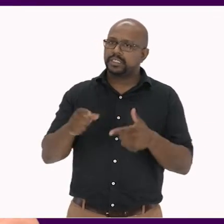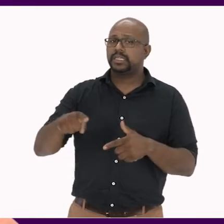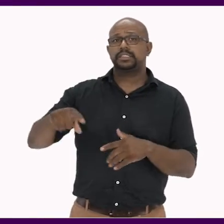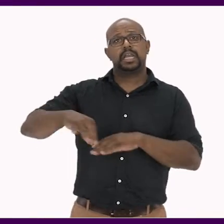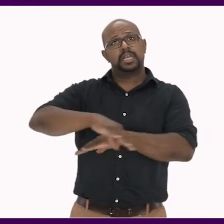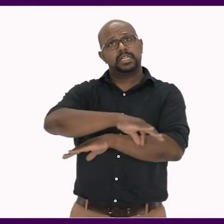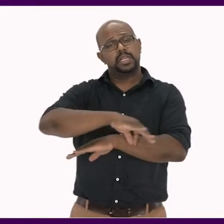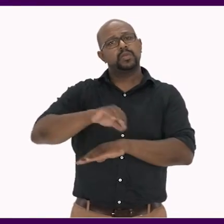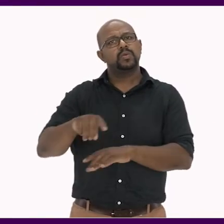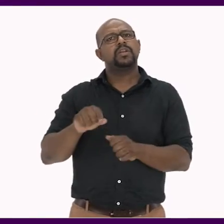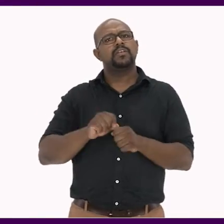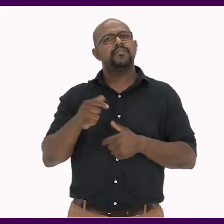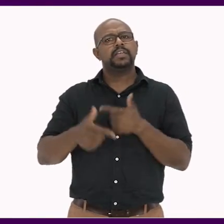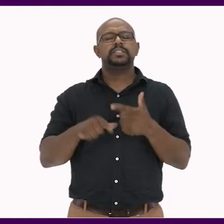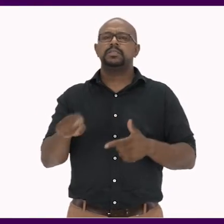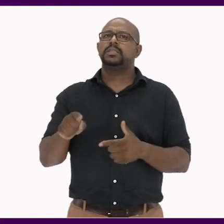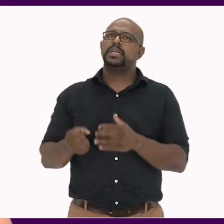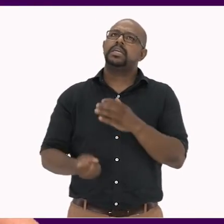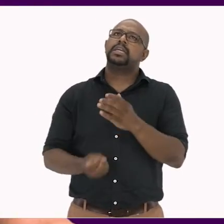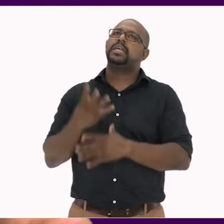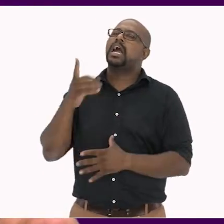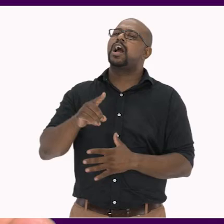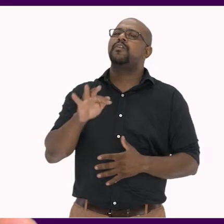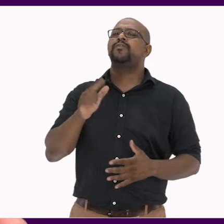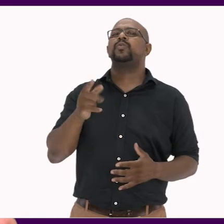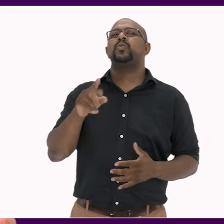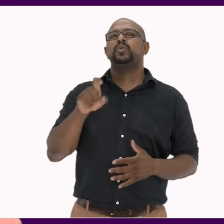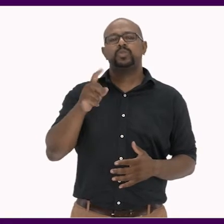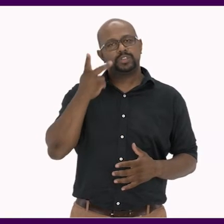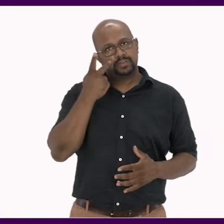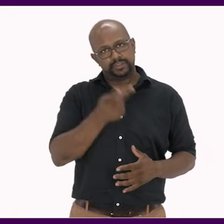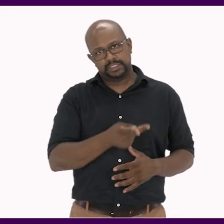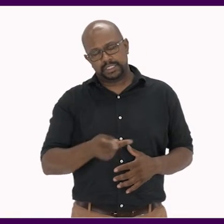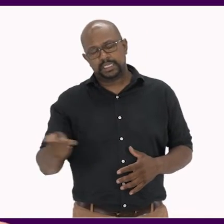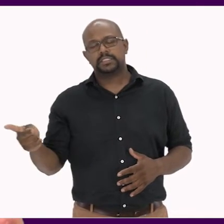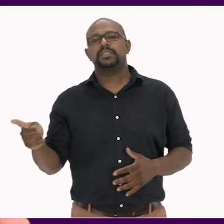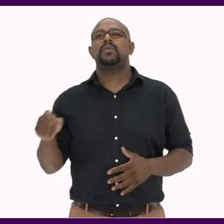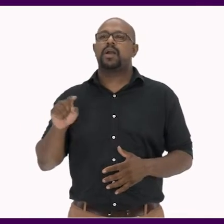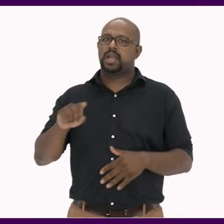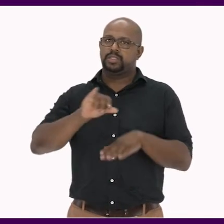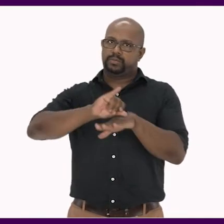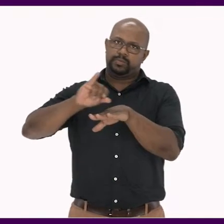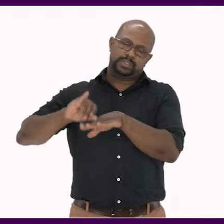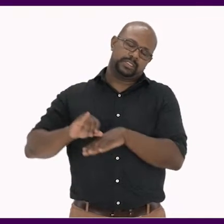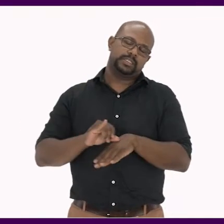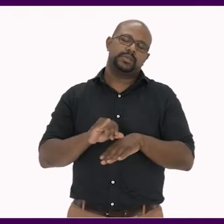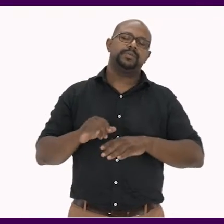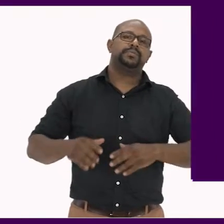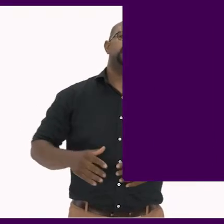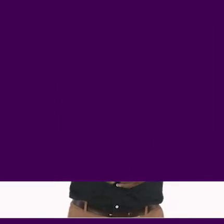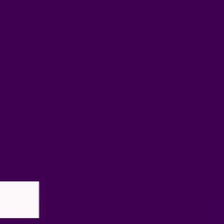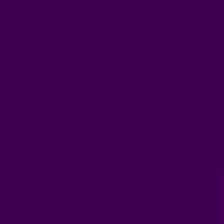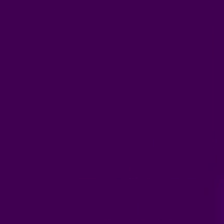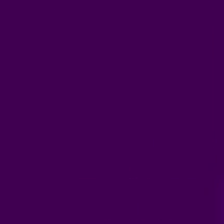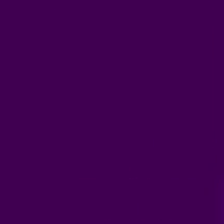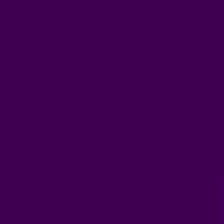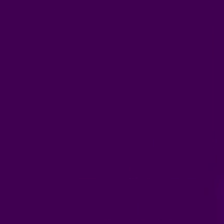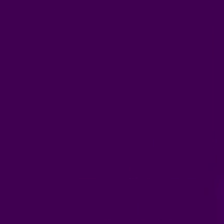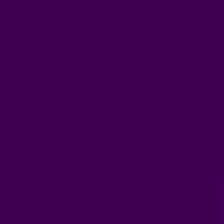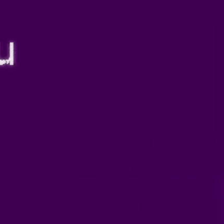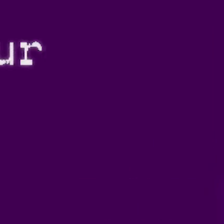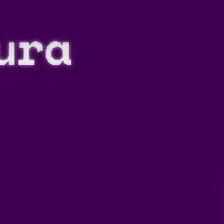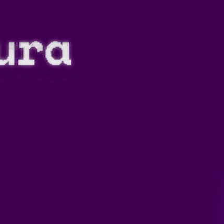essa arquitetura e criar esse fluxo de visitação à exposição.